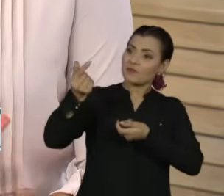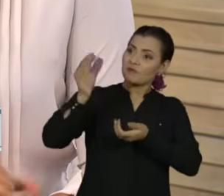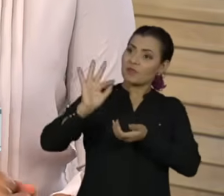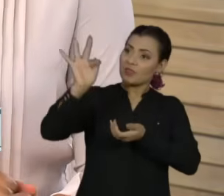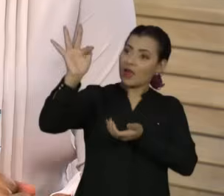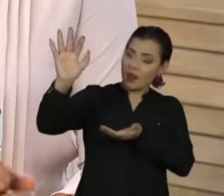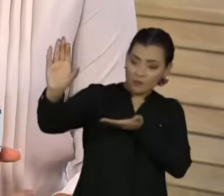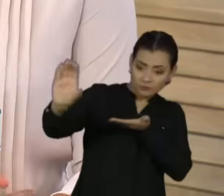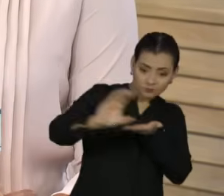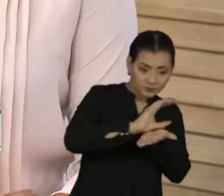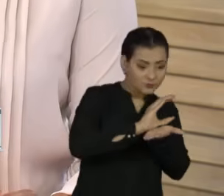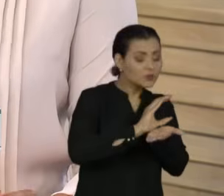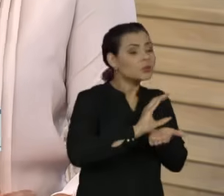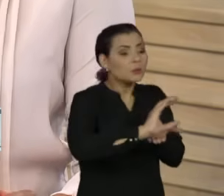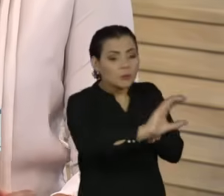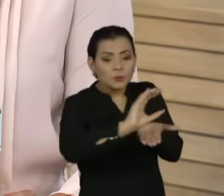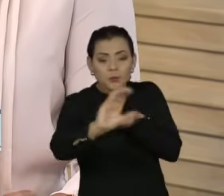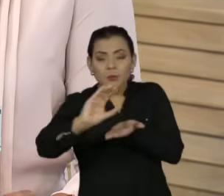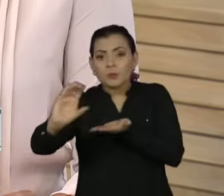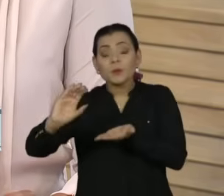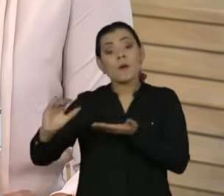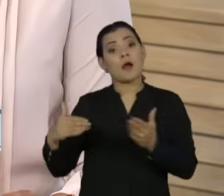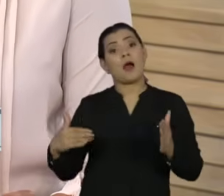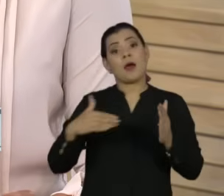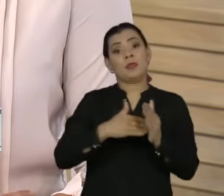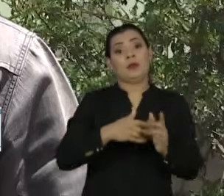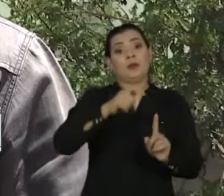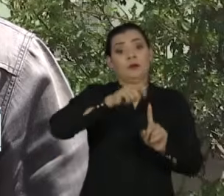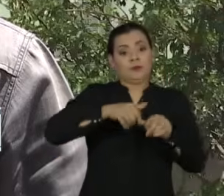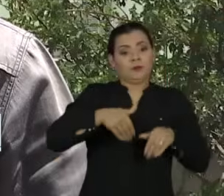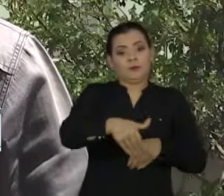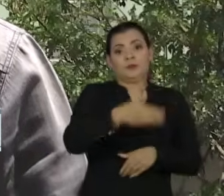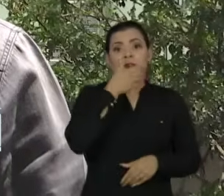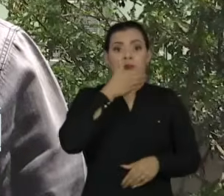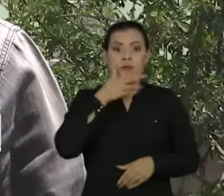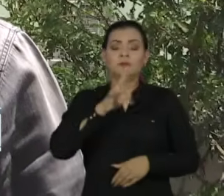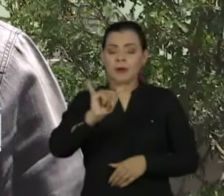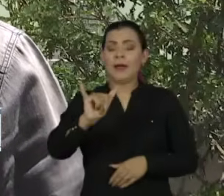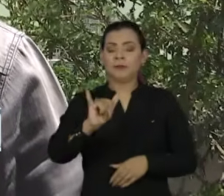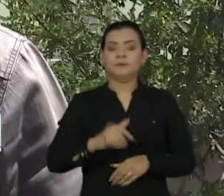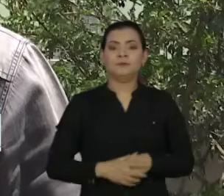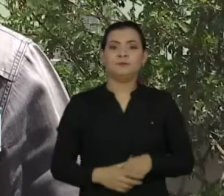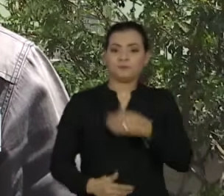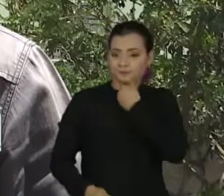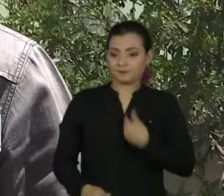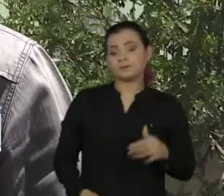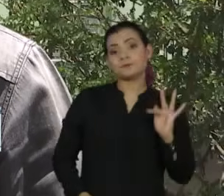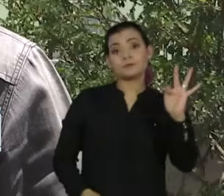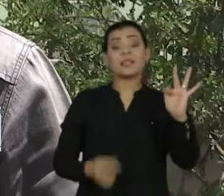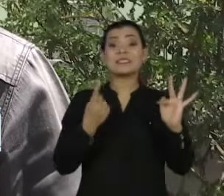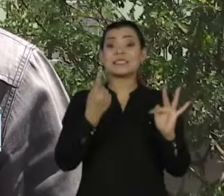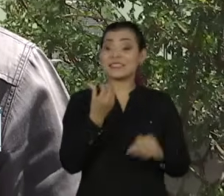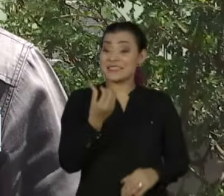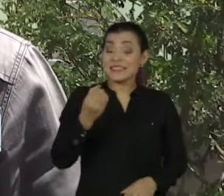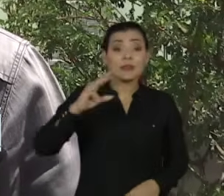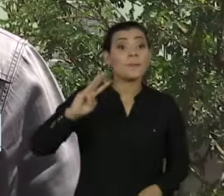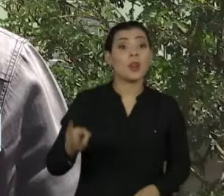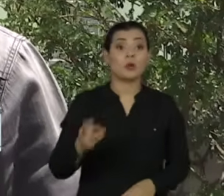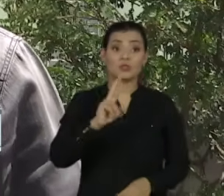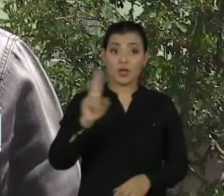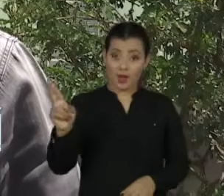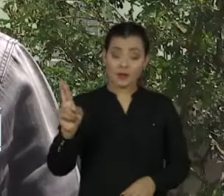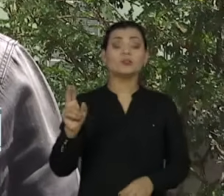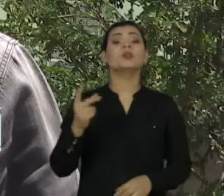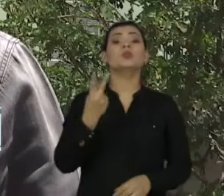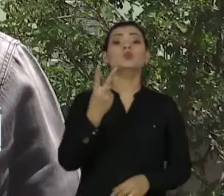A medida prevê que o pagamento deve ser feito até o fim deste ano. O governo federal destinará 160 milhões de reais a mais de